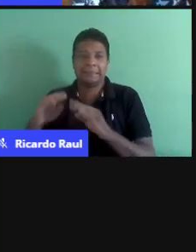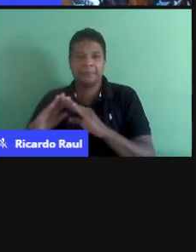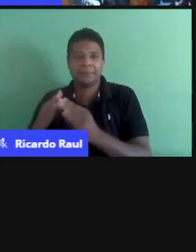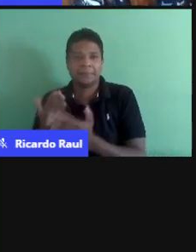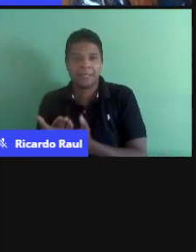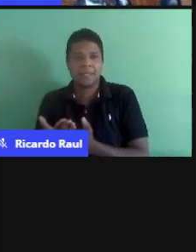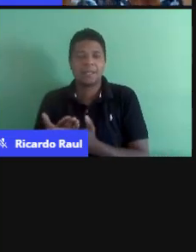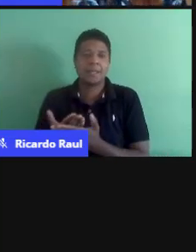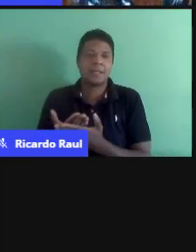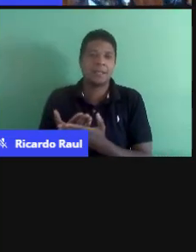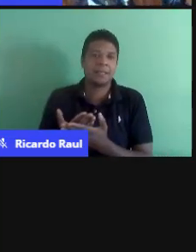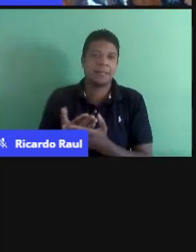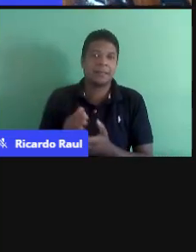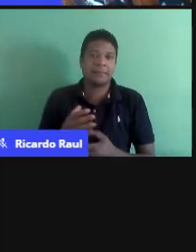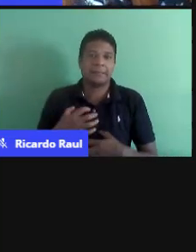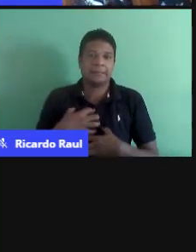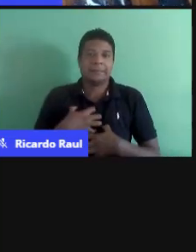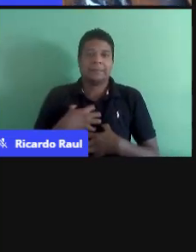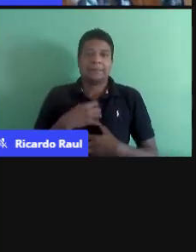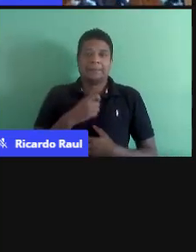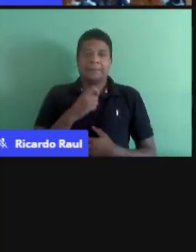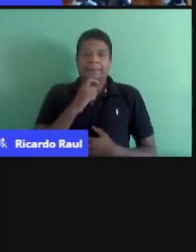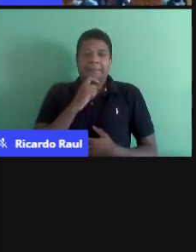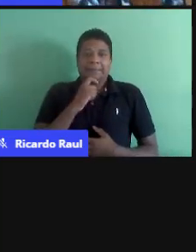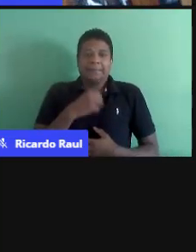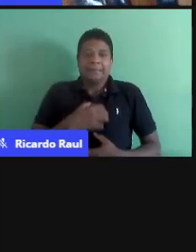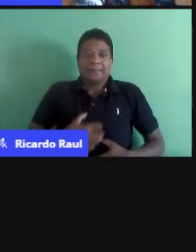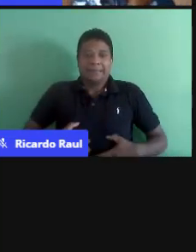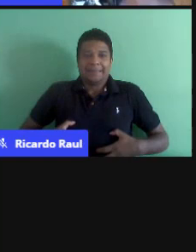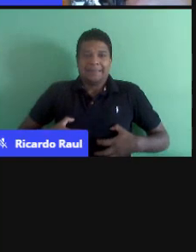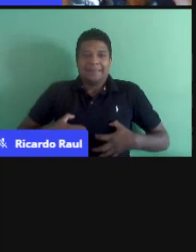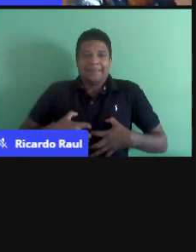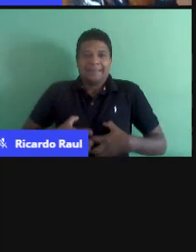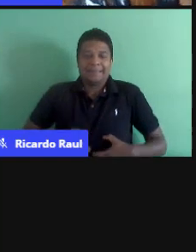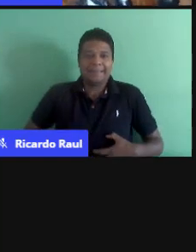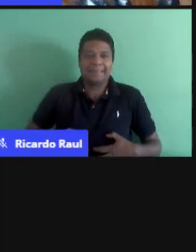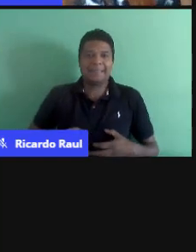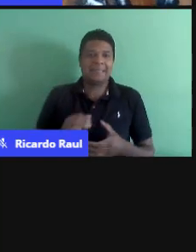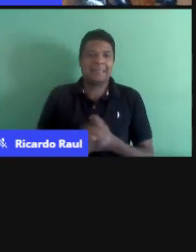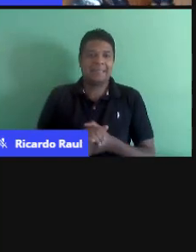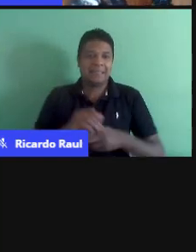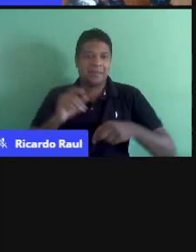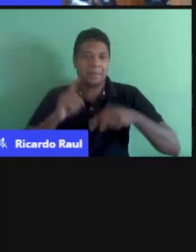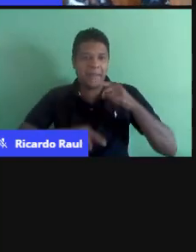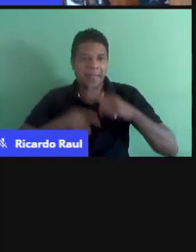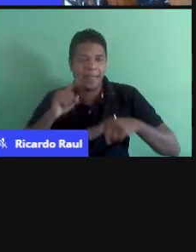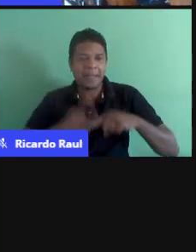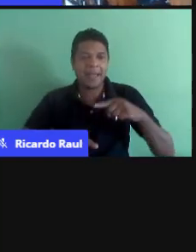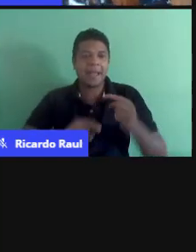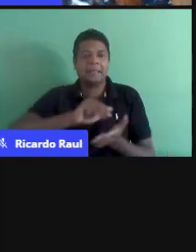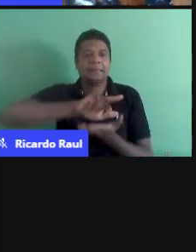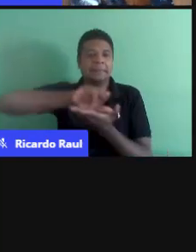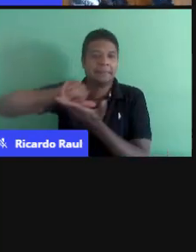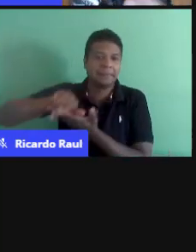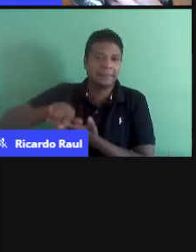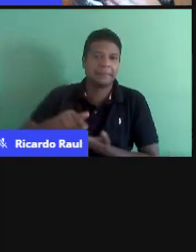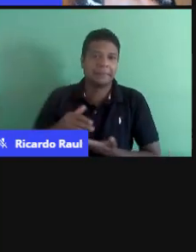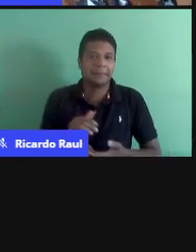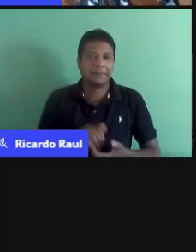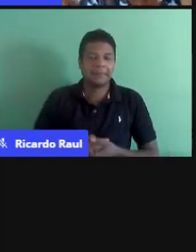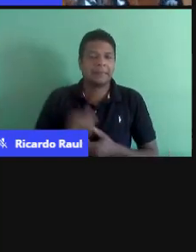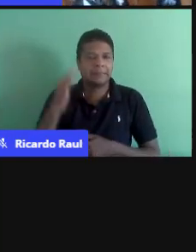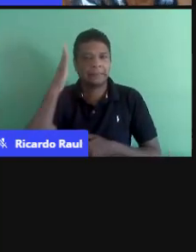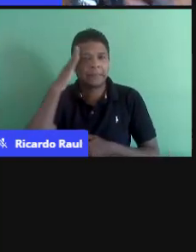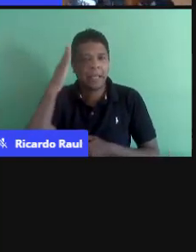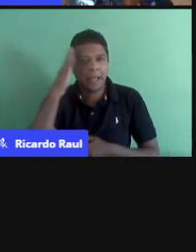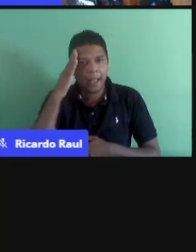a gente até um gelo na nossa barriga, né? A gente fala de recursos, de materiais. E a gente